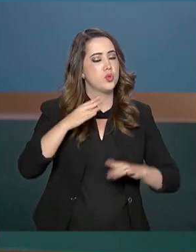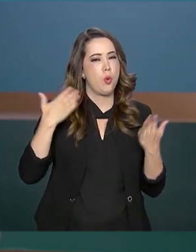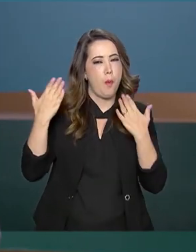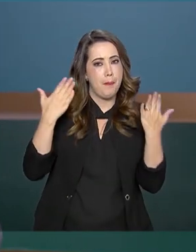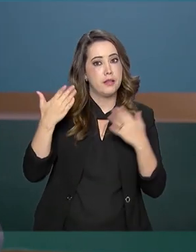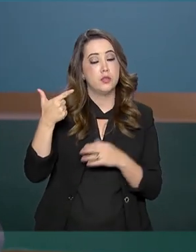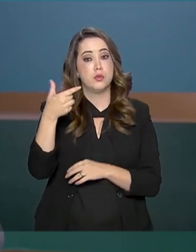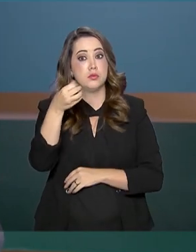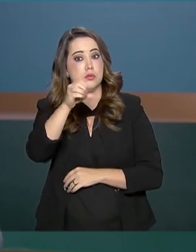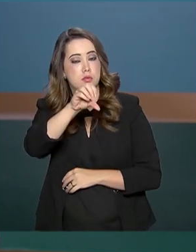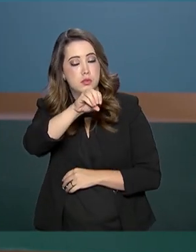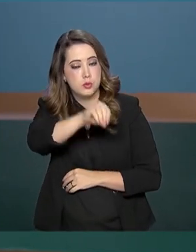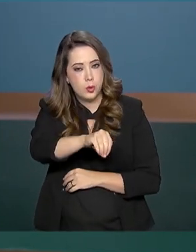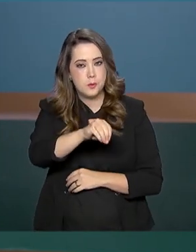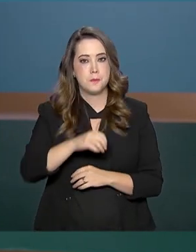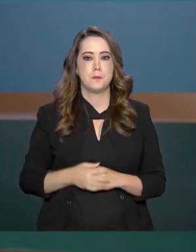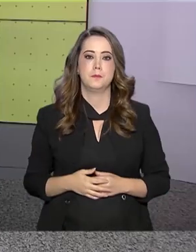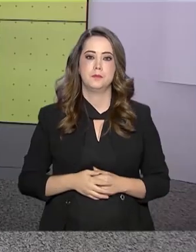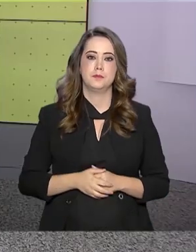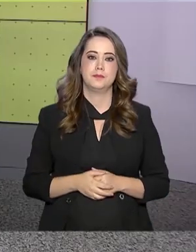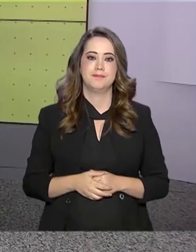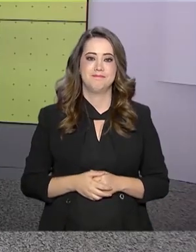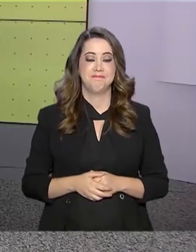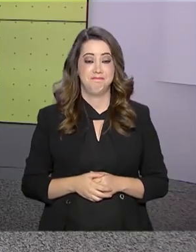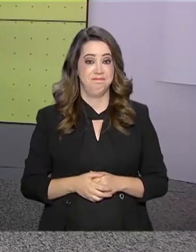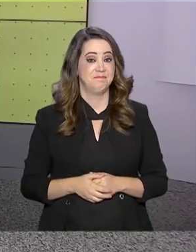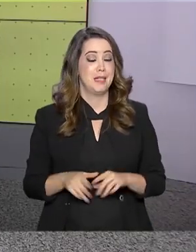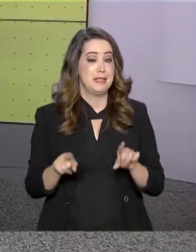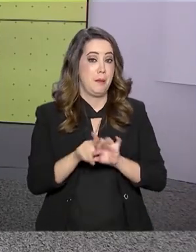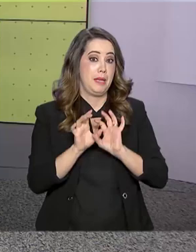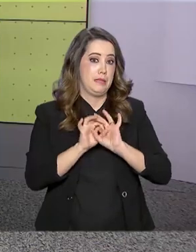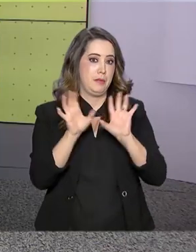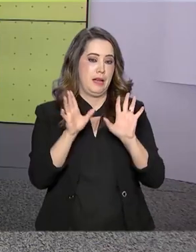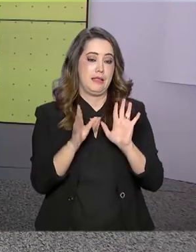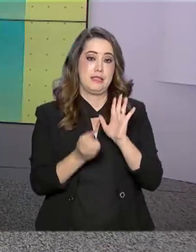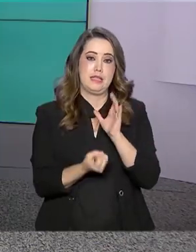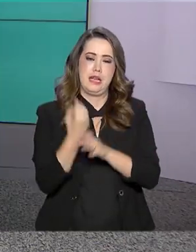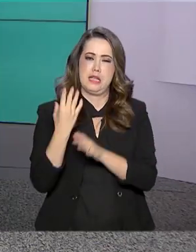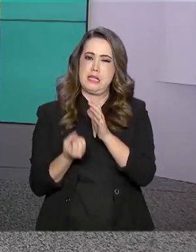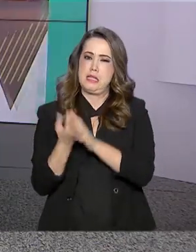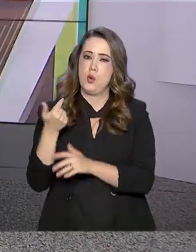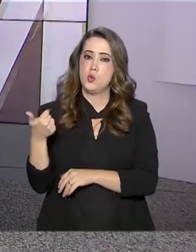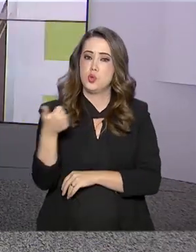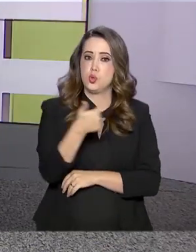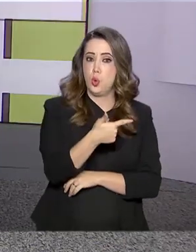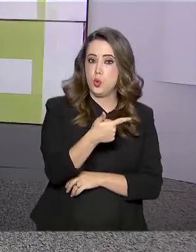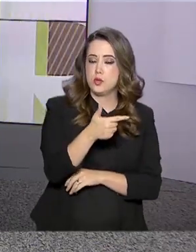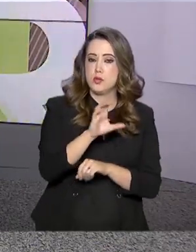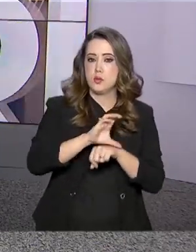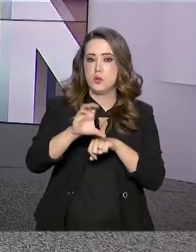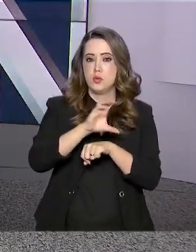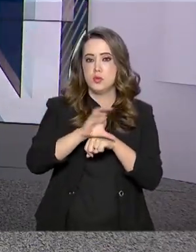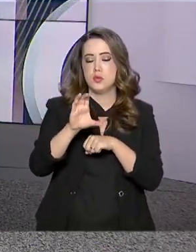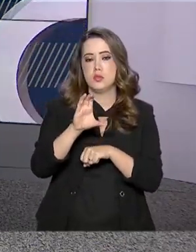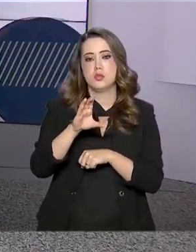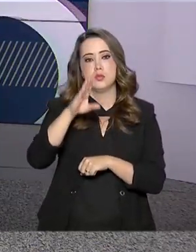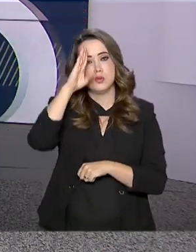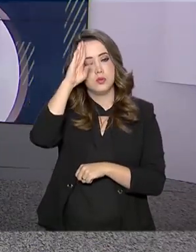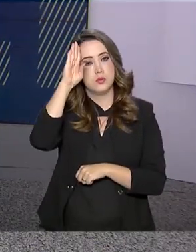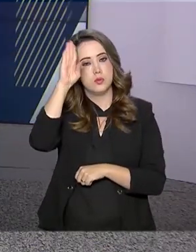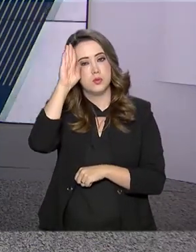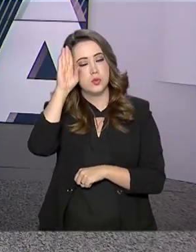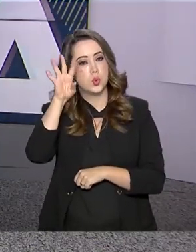em 2010 e foi autorizada a criação de mais 12 cursos superiores de graduação